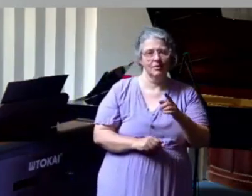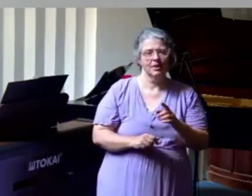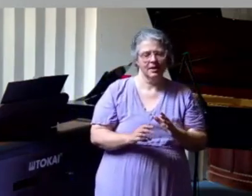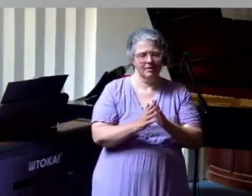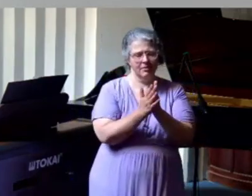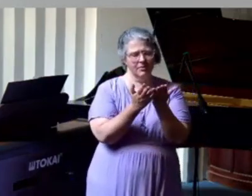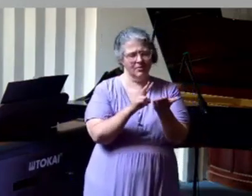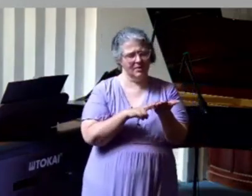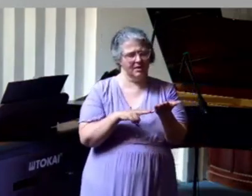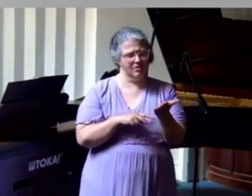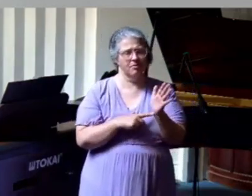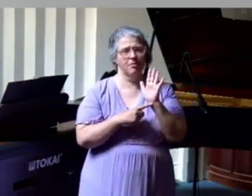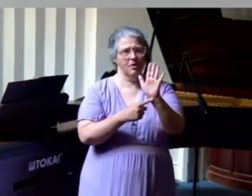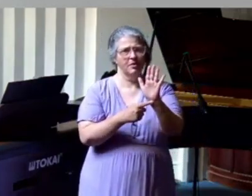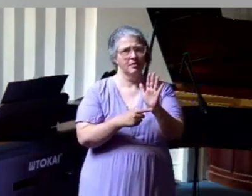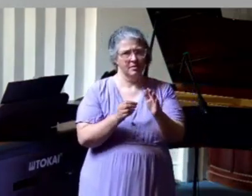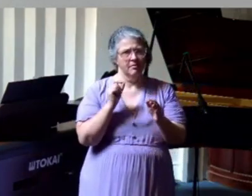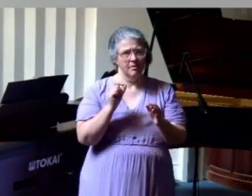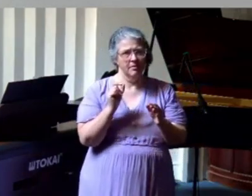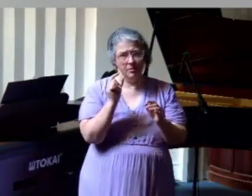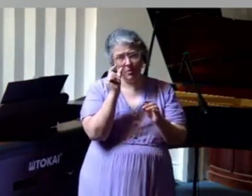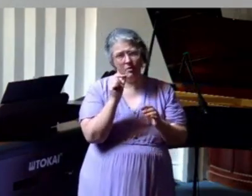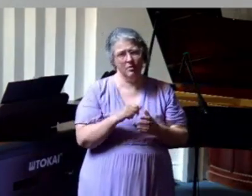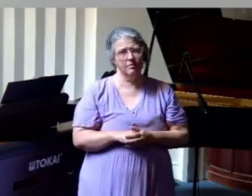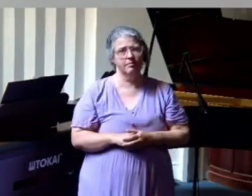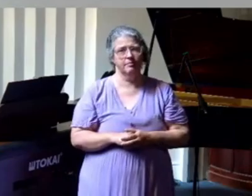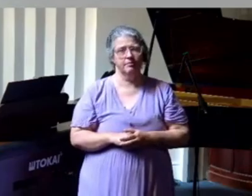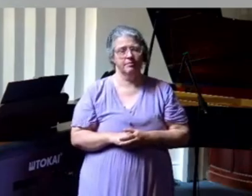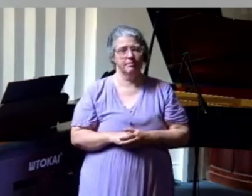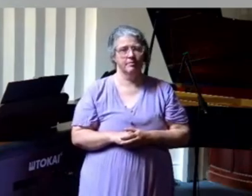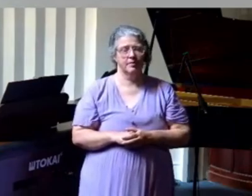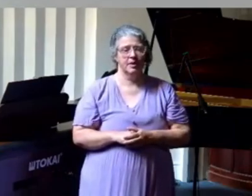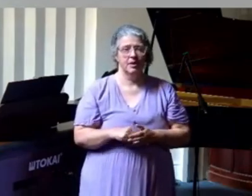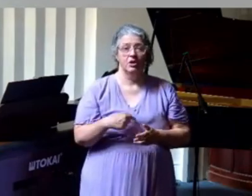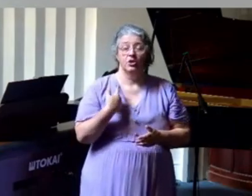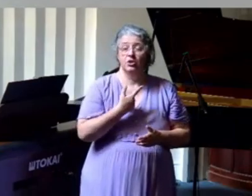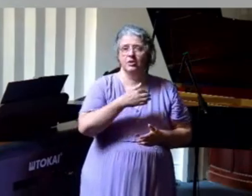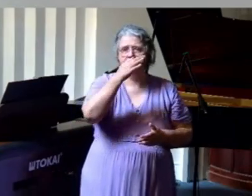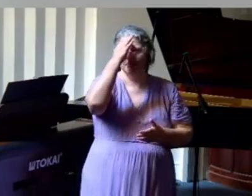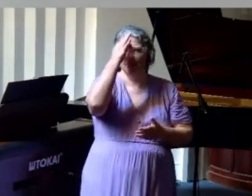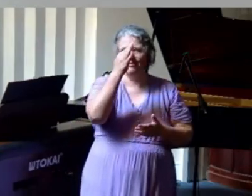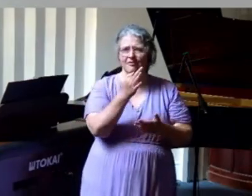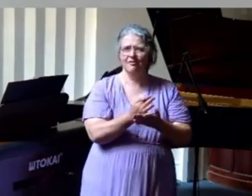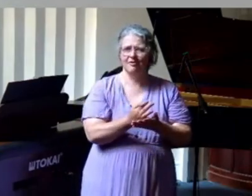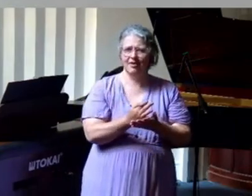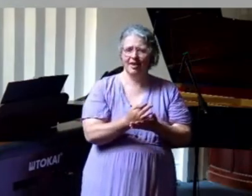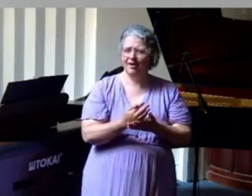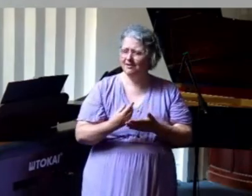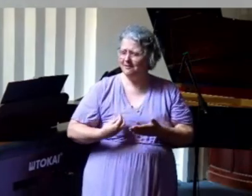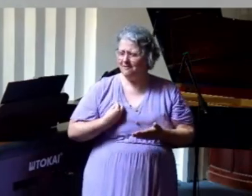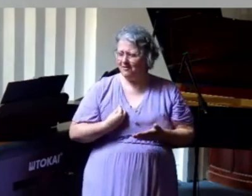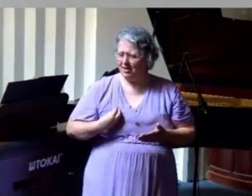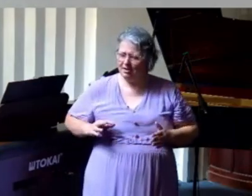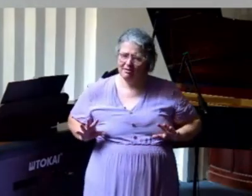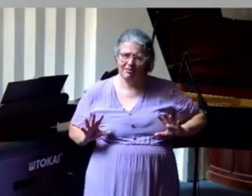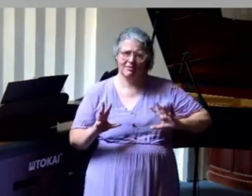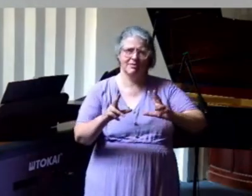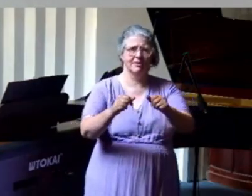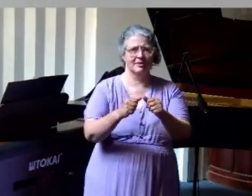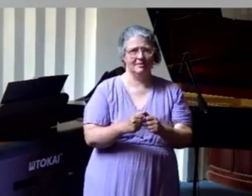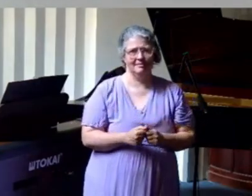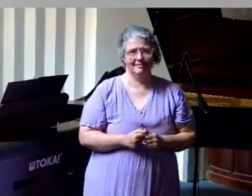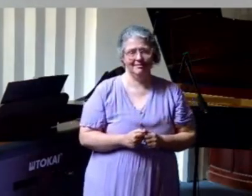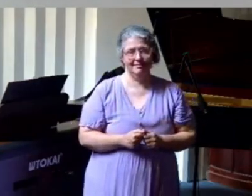Eu gostaria muito de trazer isso para você nessa manhã. Sejamos fiéis por toda a nossa vida.